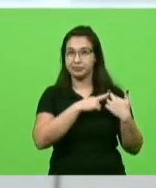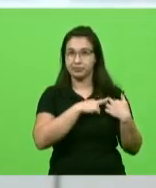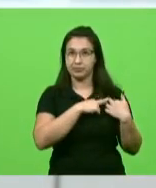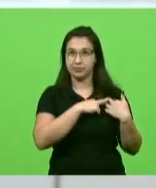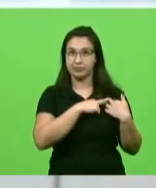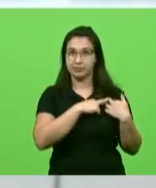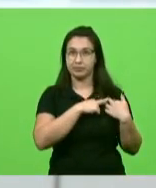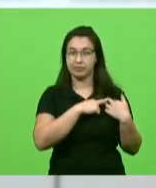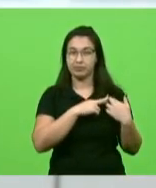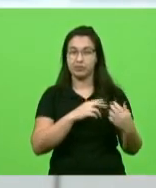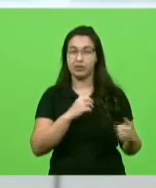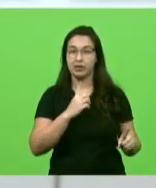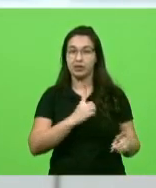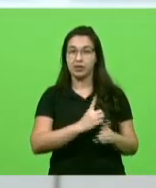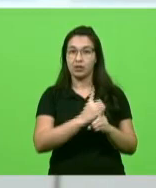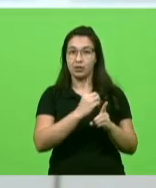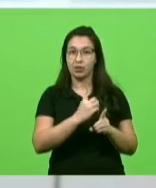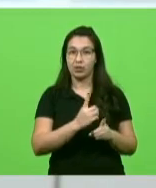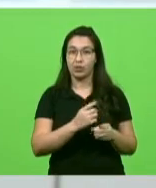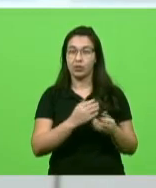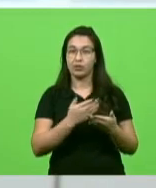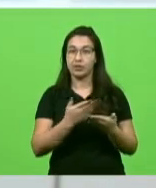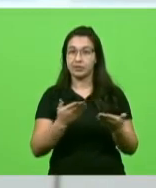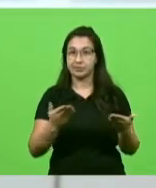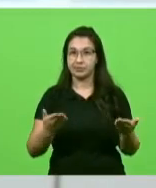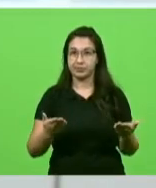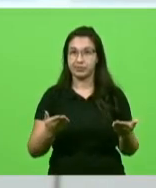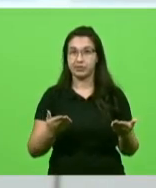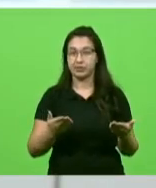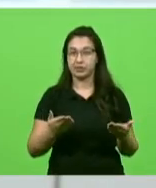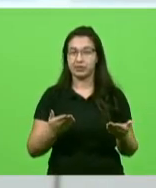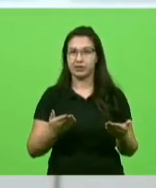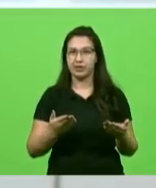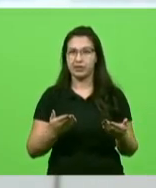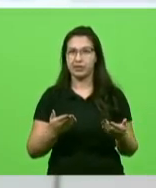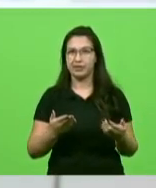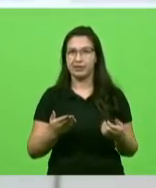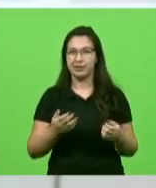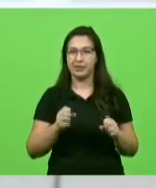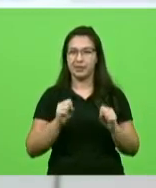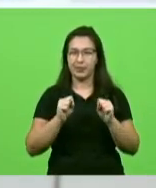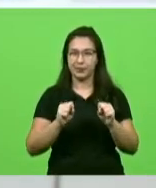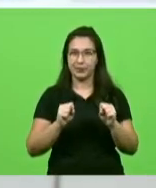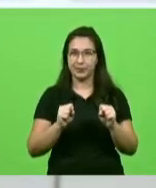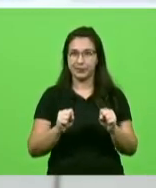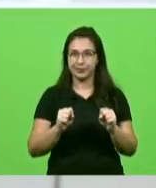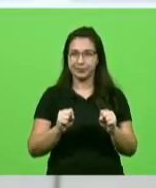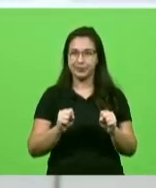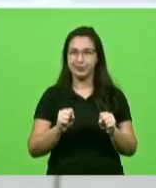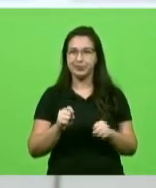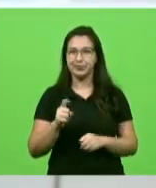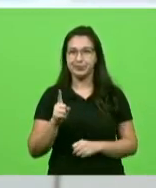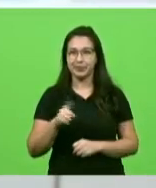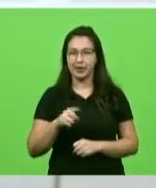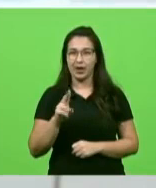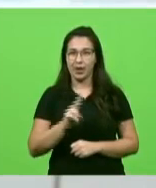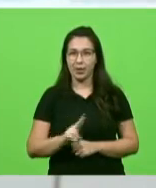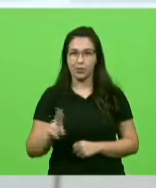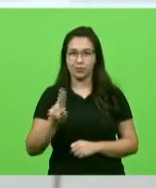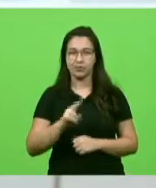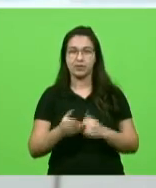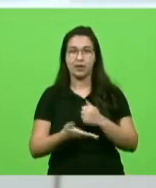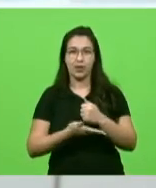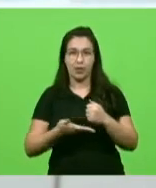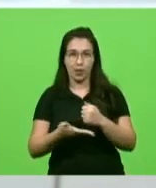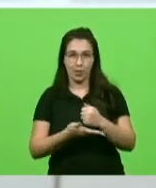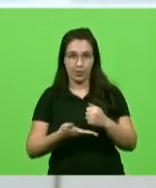se encontra as estampas em Franca vigência podendo sim ser utilizado para embasar